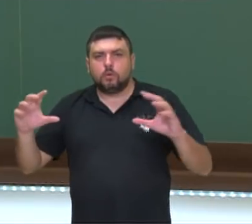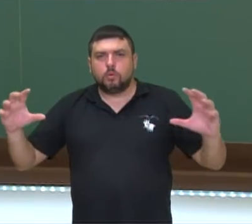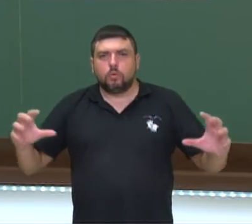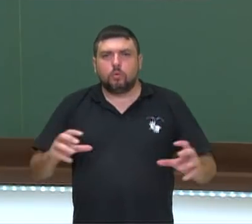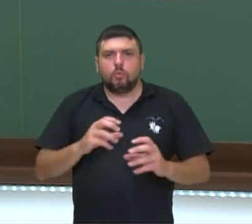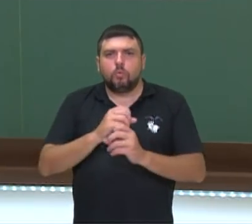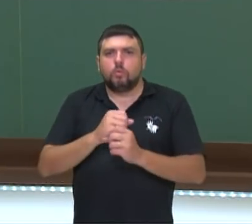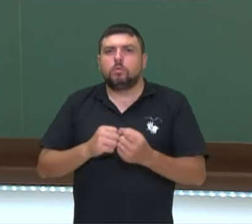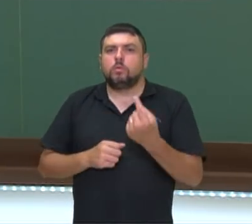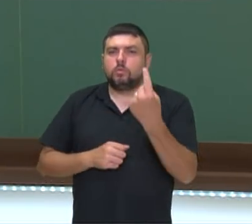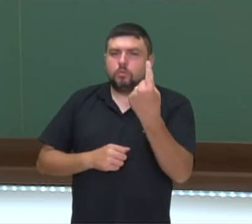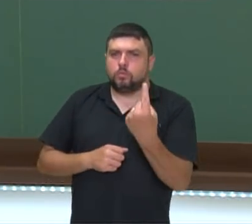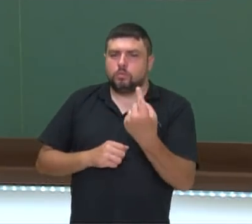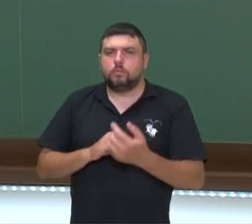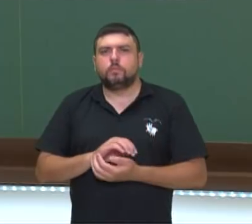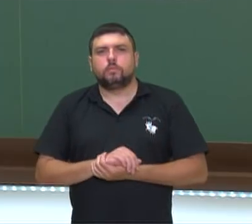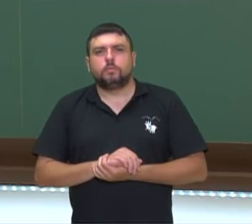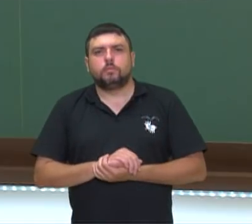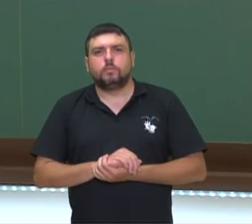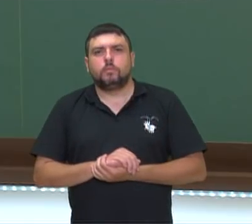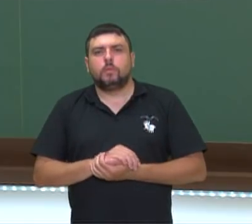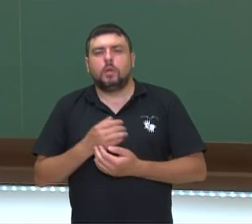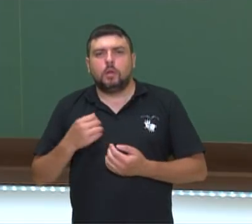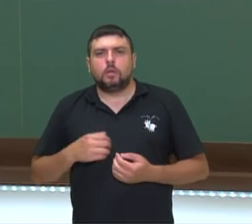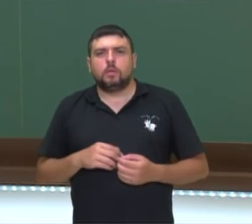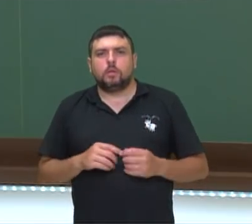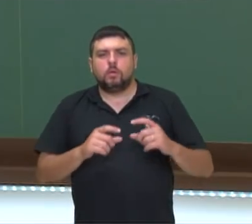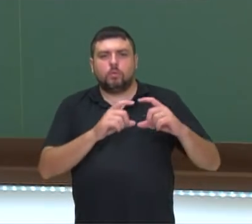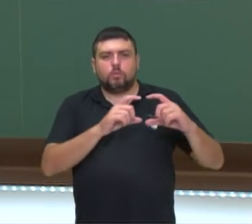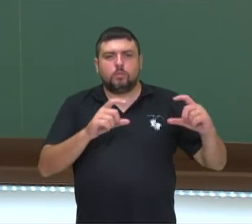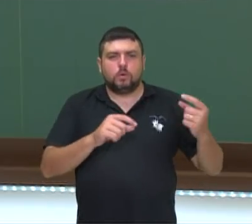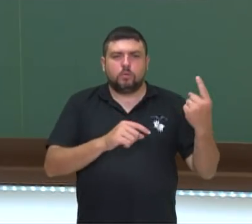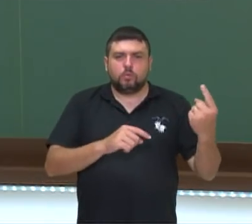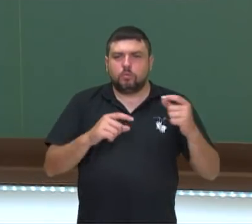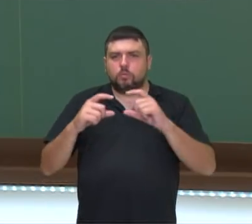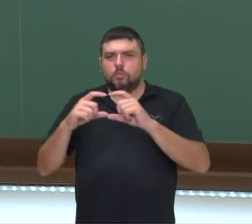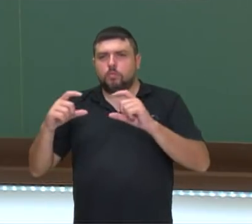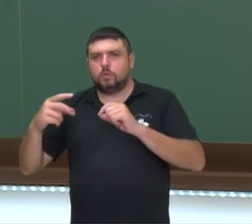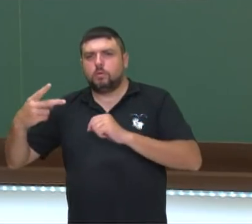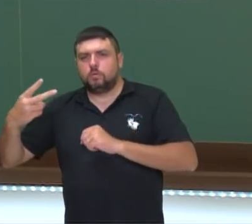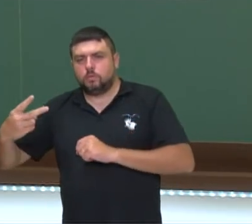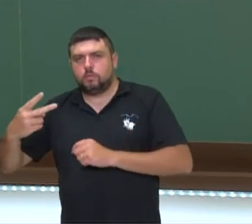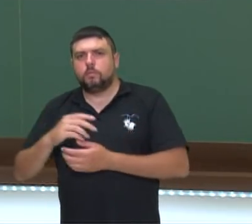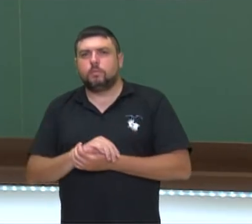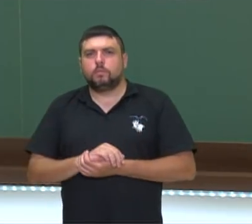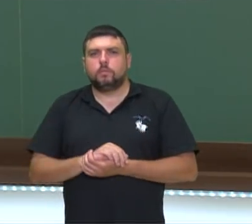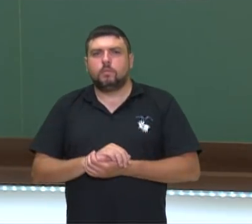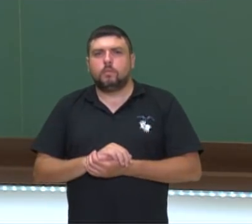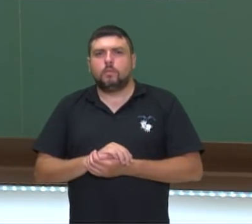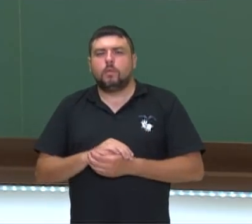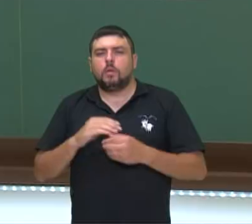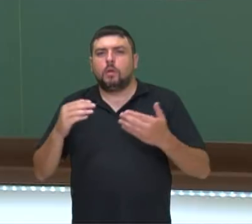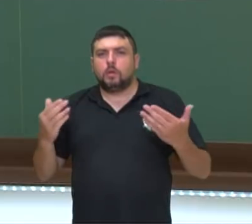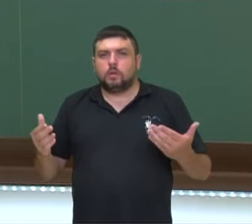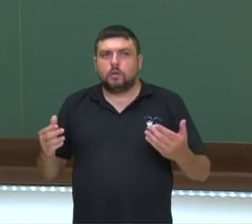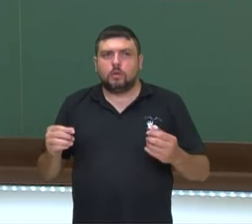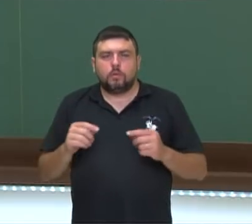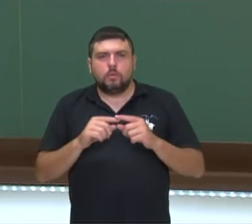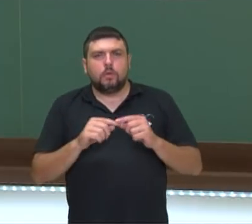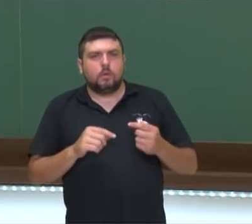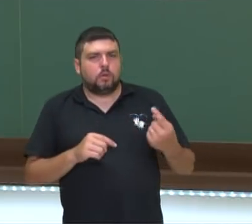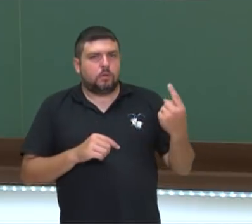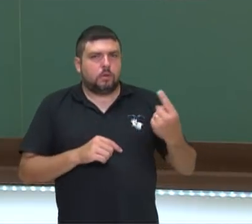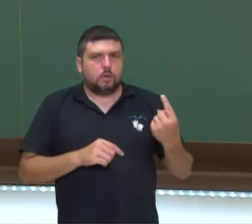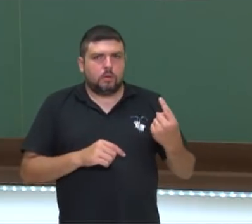só. Então, aqui eu tenho esta como equação 1, esta como equação 2. Substituindo esta equação